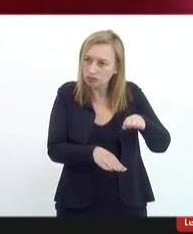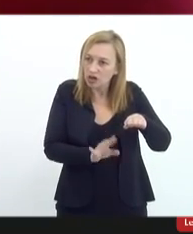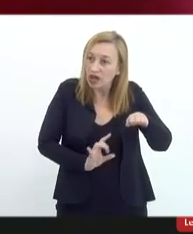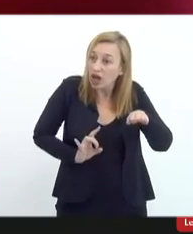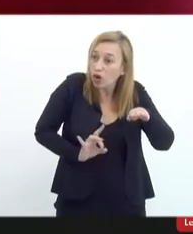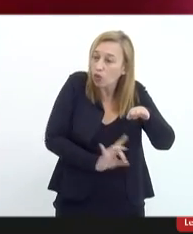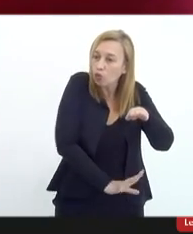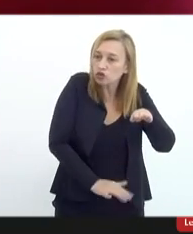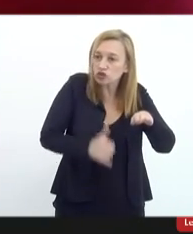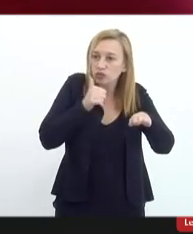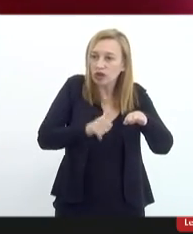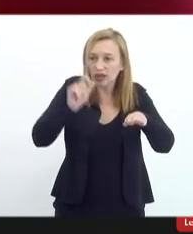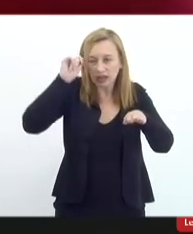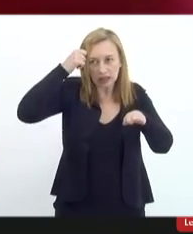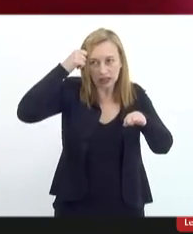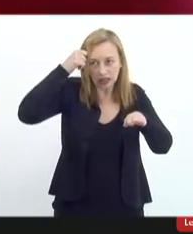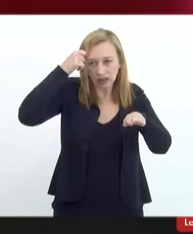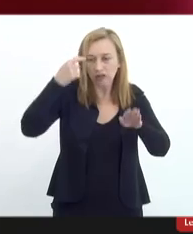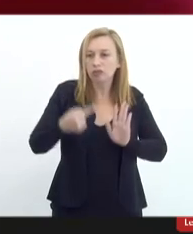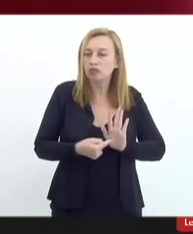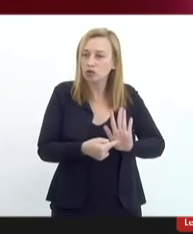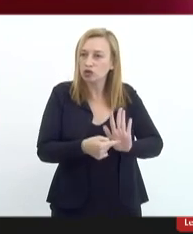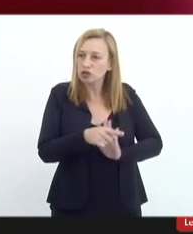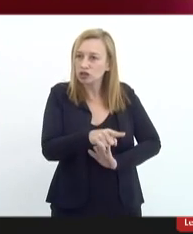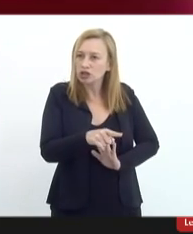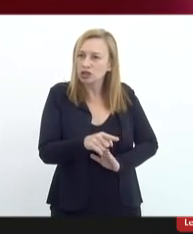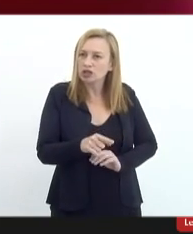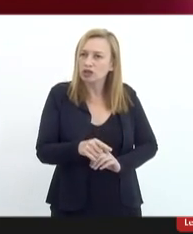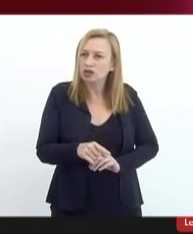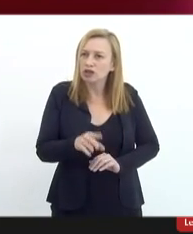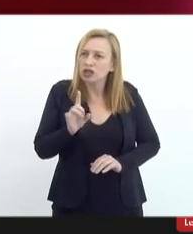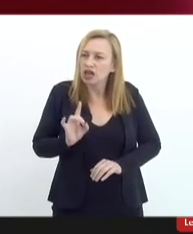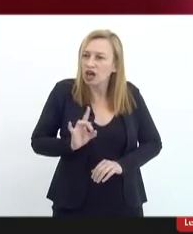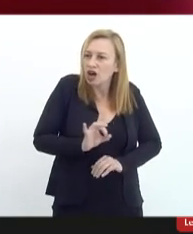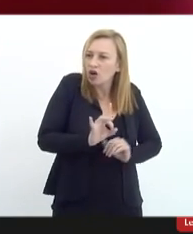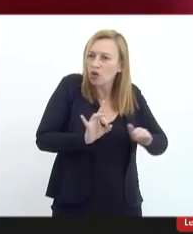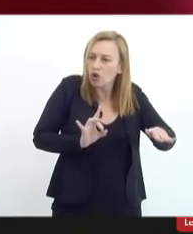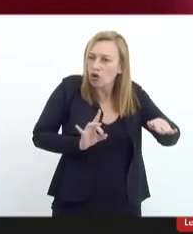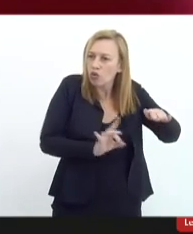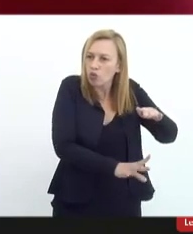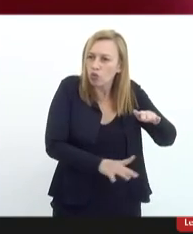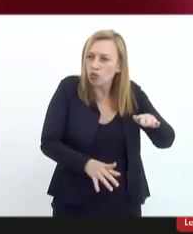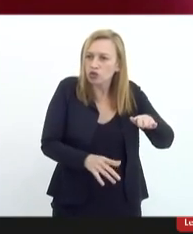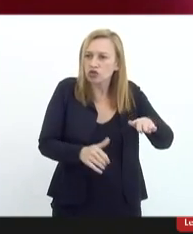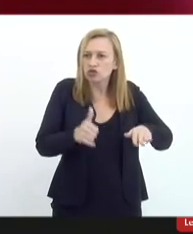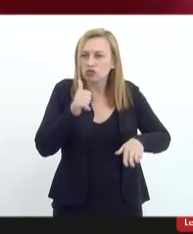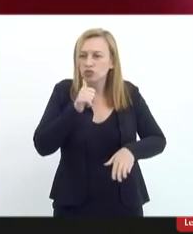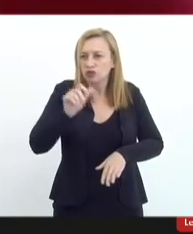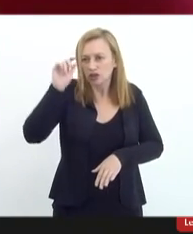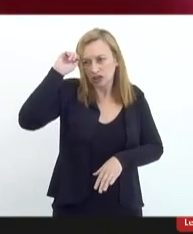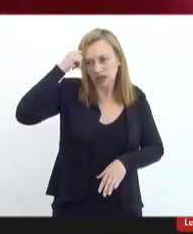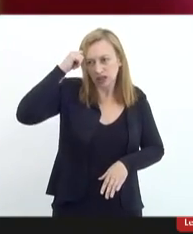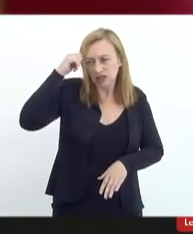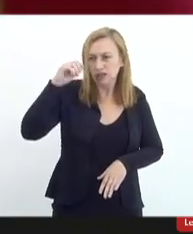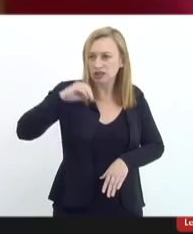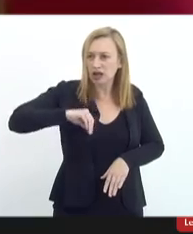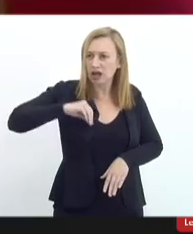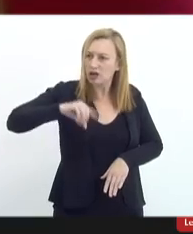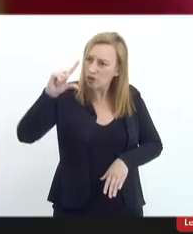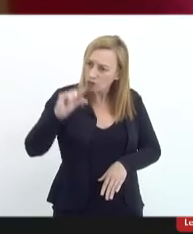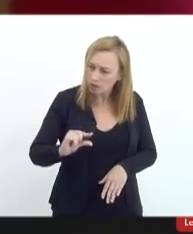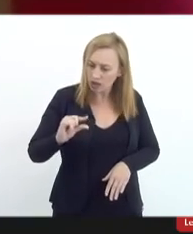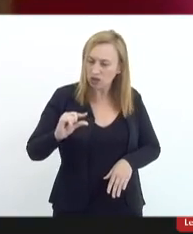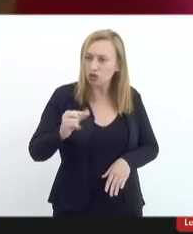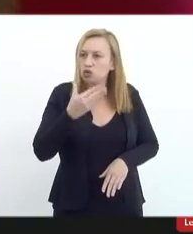última, né? E a OIT nos mostra isso, né? É a última faixa salarial, estando abaixo do